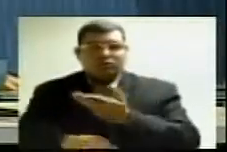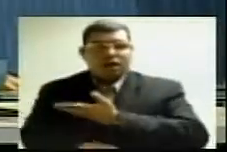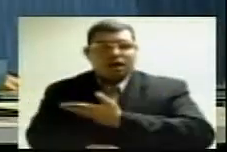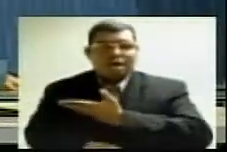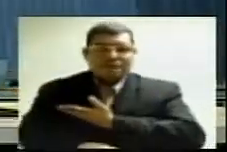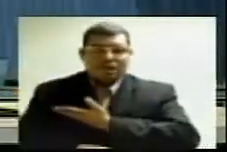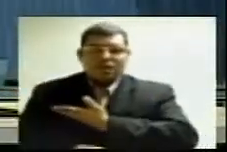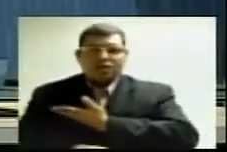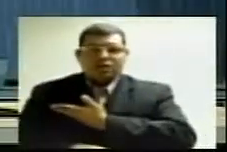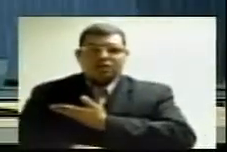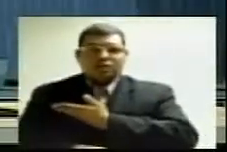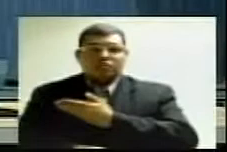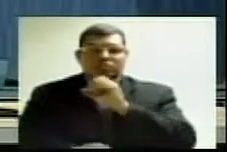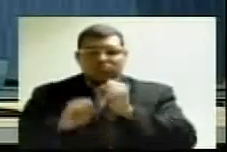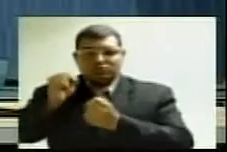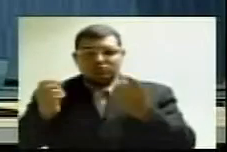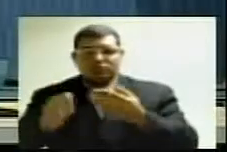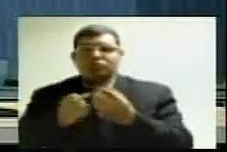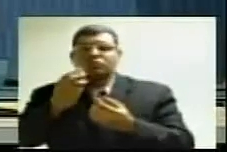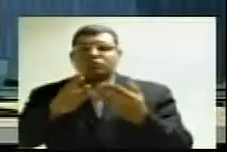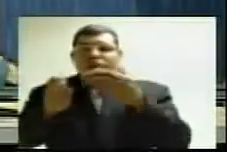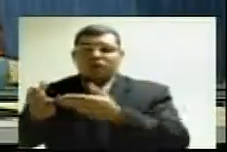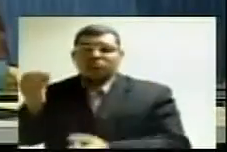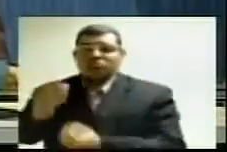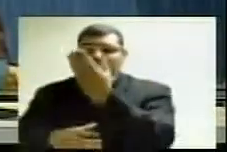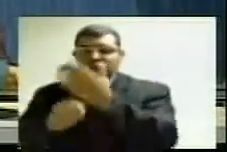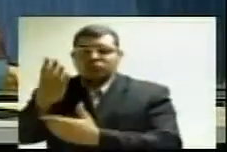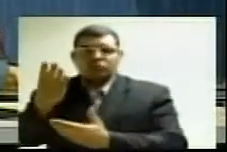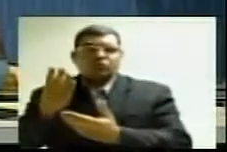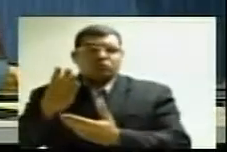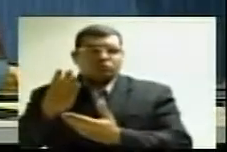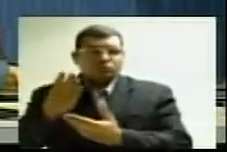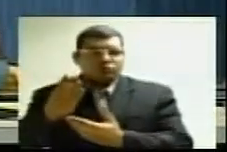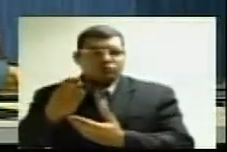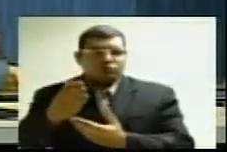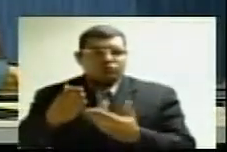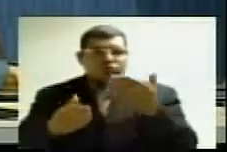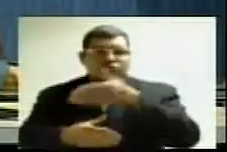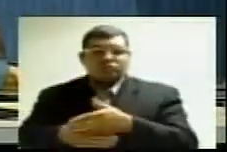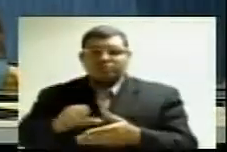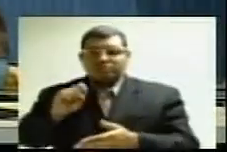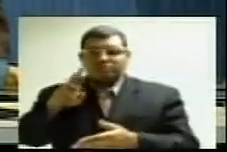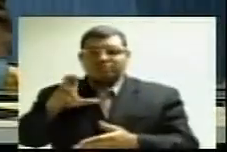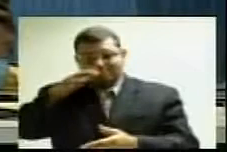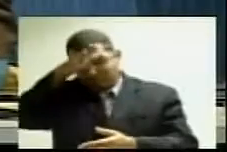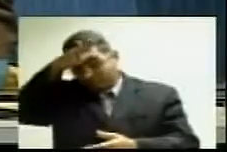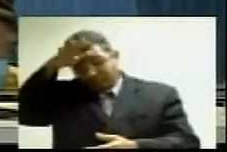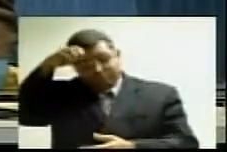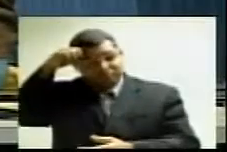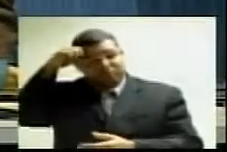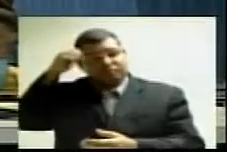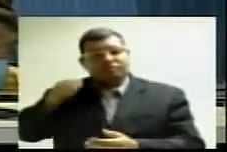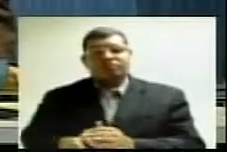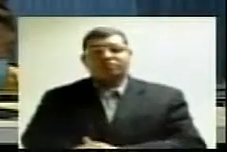amigo e parceiro da Zona Franca de Manaus, quando lá inaugurou um entreposto da Zona Franca de Manaus,